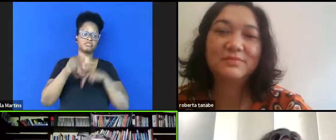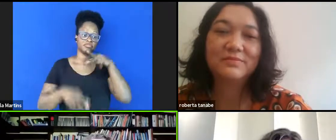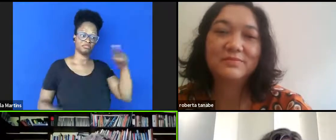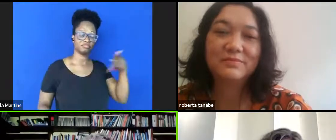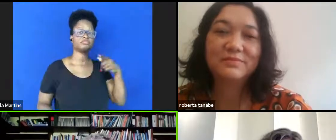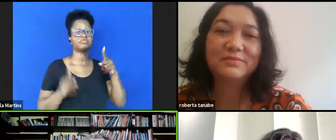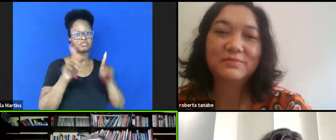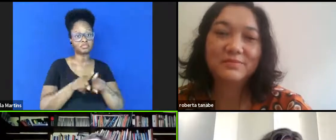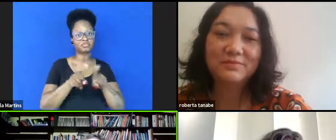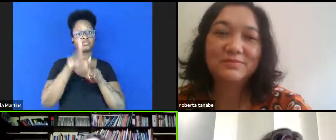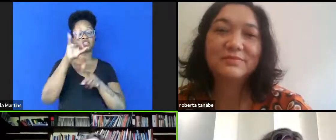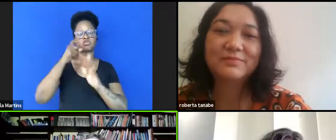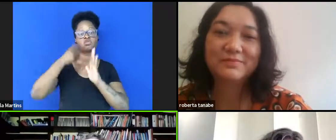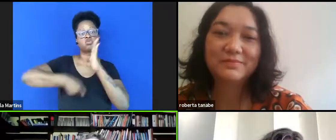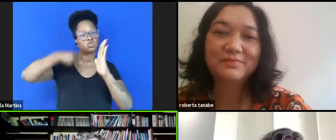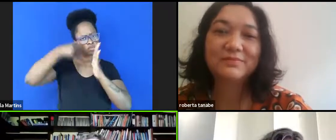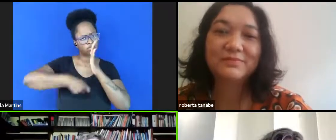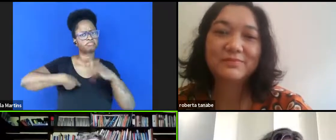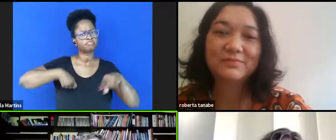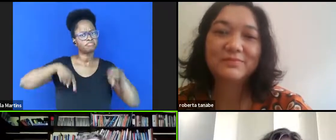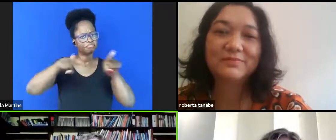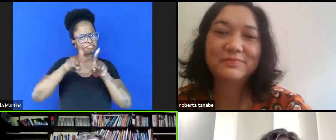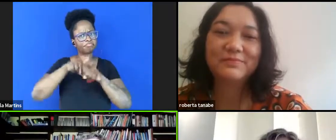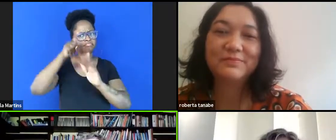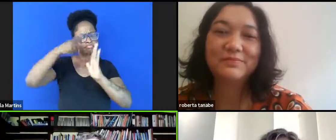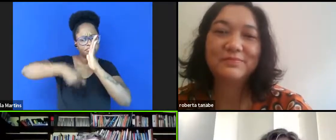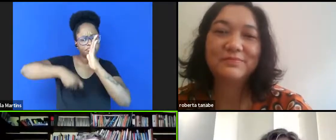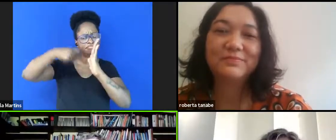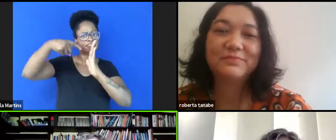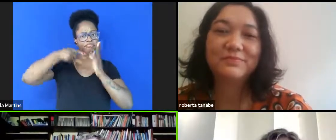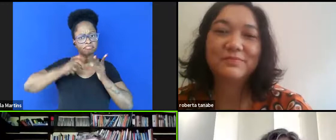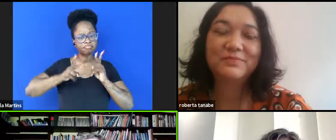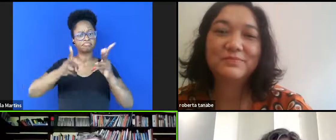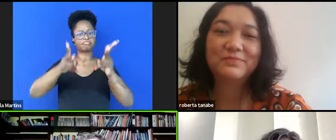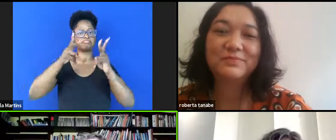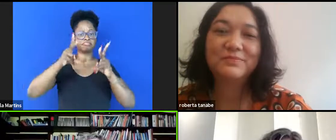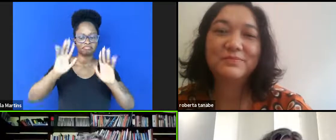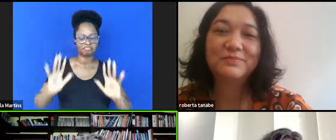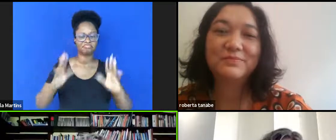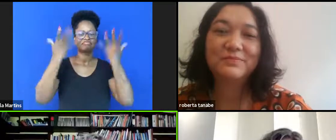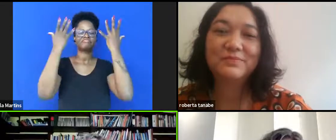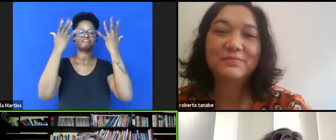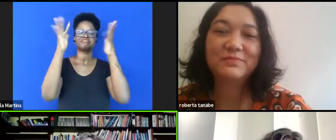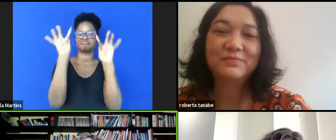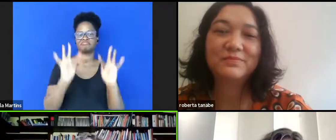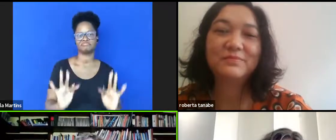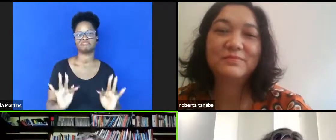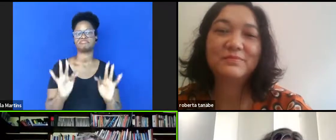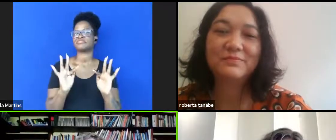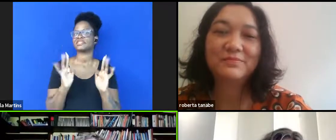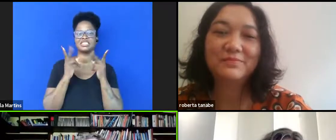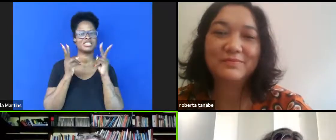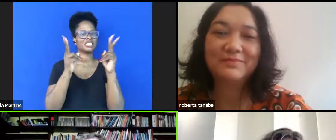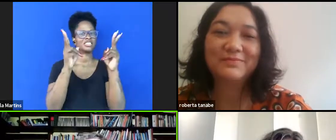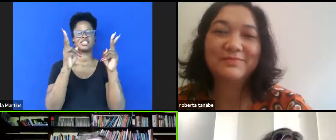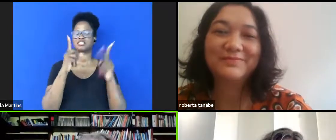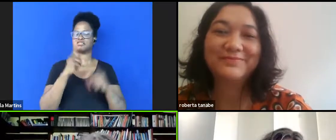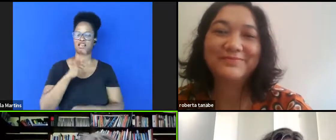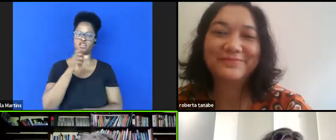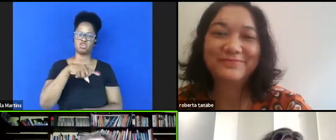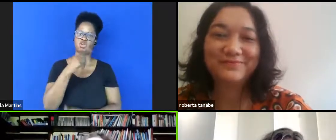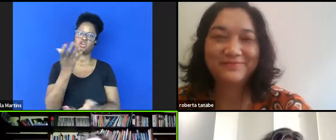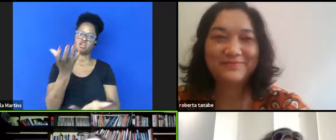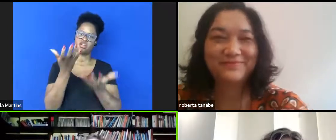é também dia de luta. Então, é nessa luta que a gente segue, fazendo a felicidade sempre aquilo que a gente busca. Esse